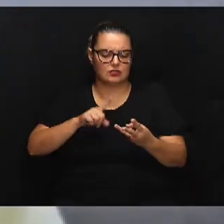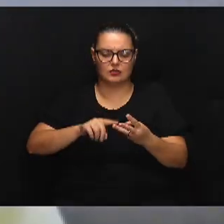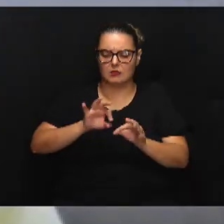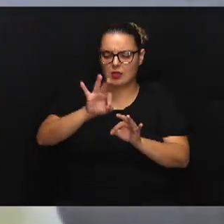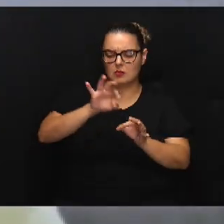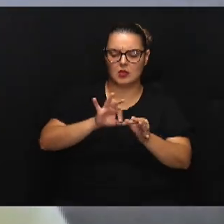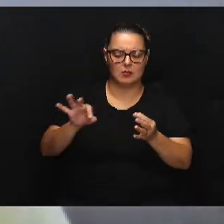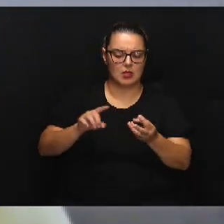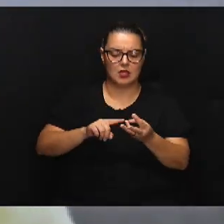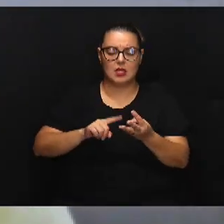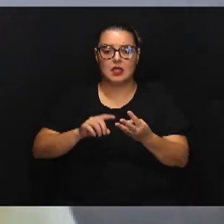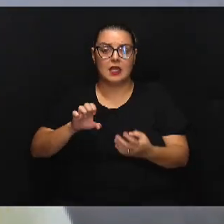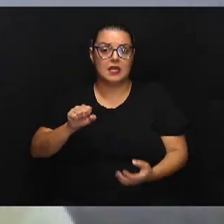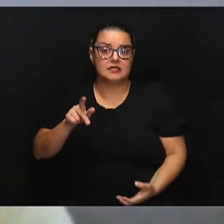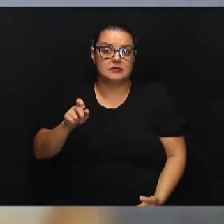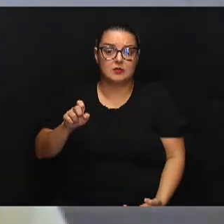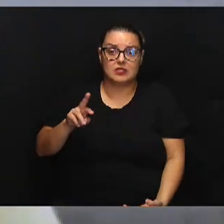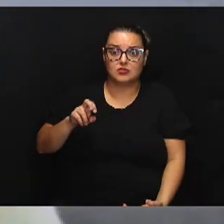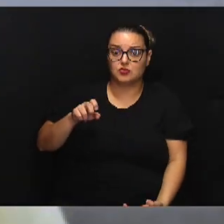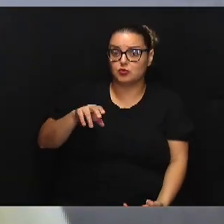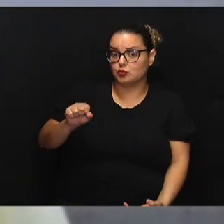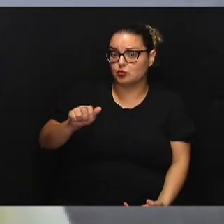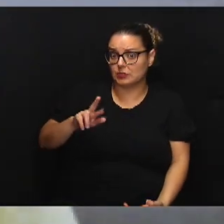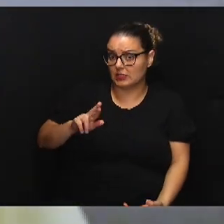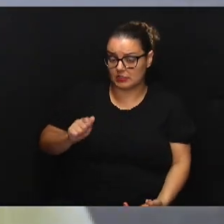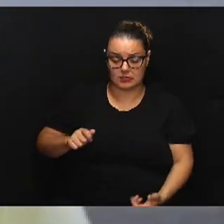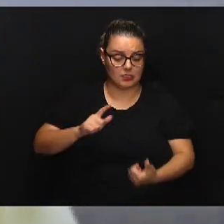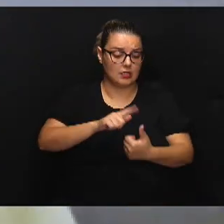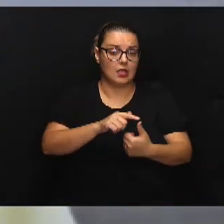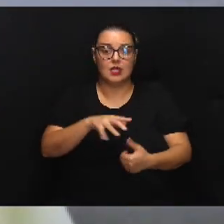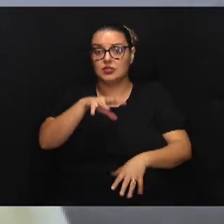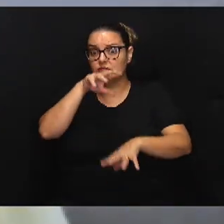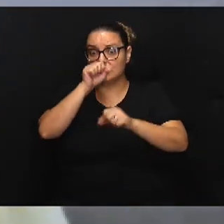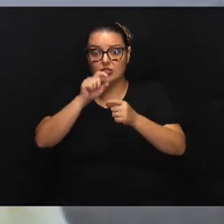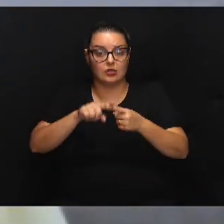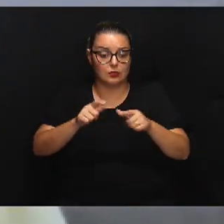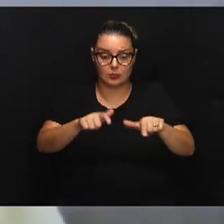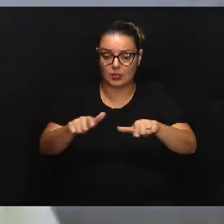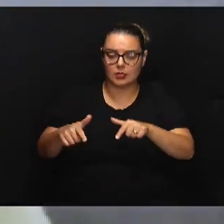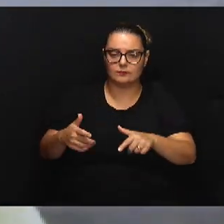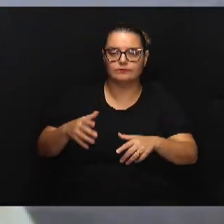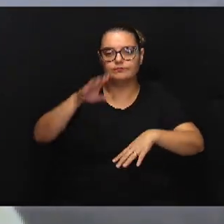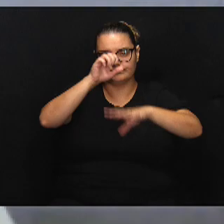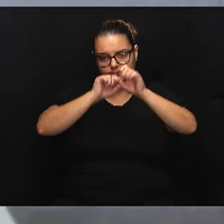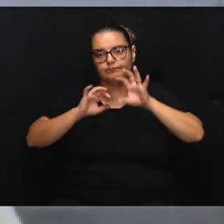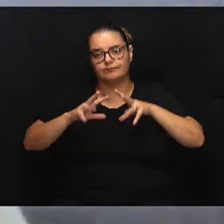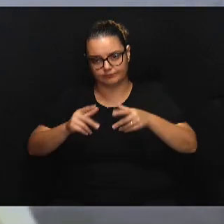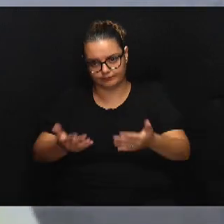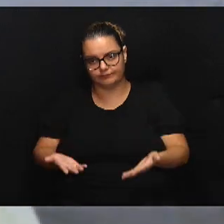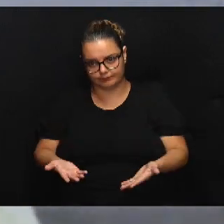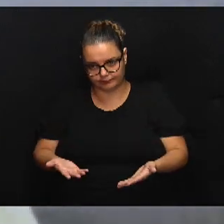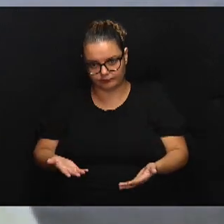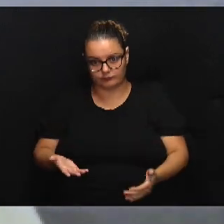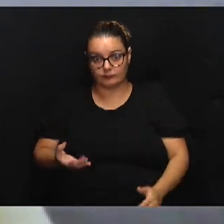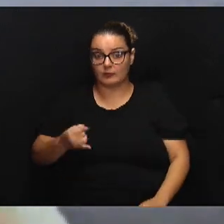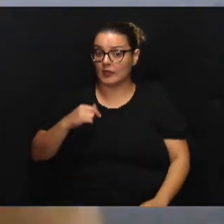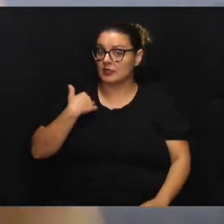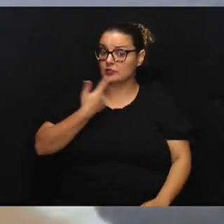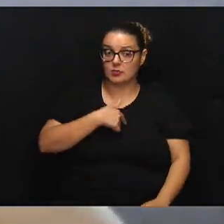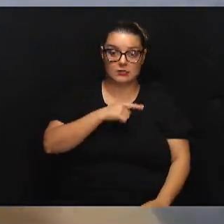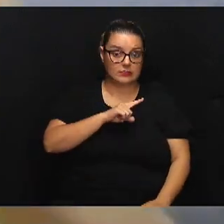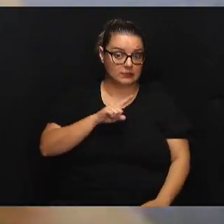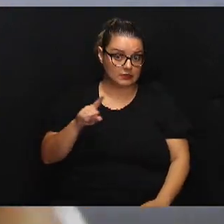tem espessuras, tem cheiros, tem espaços. E ela tem que aprender tudo isso. Então, se nós não